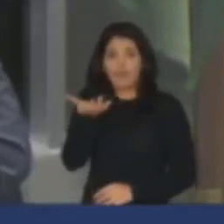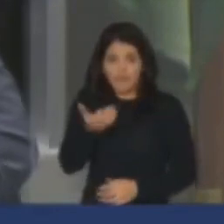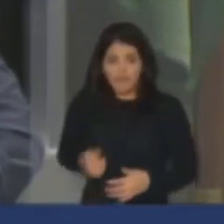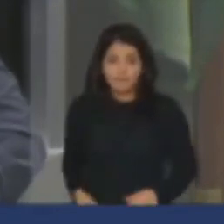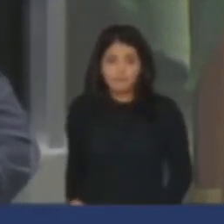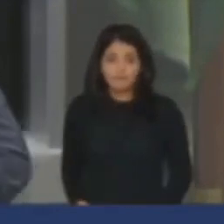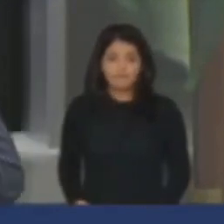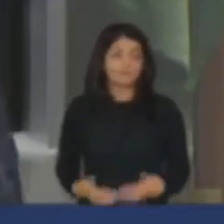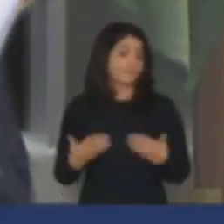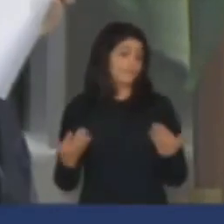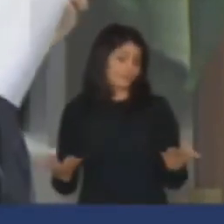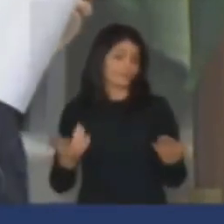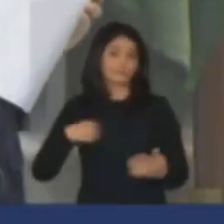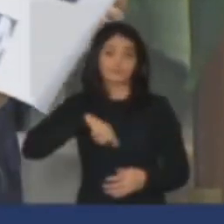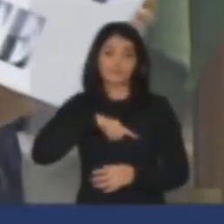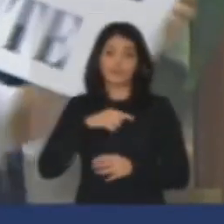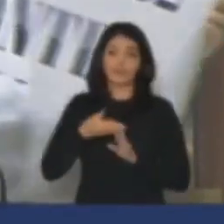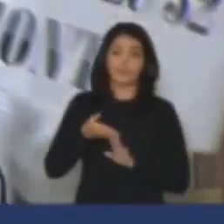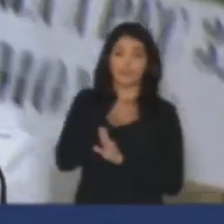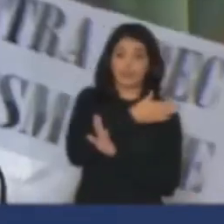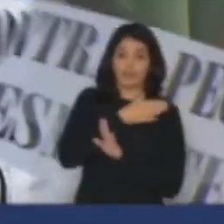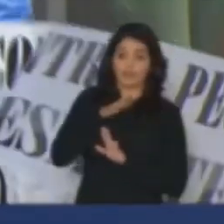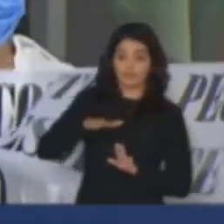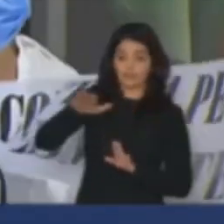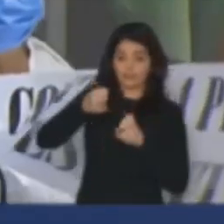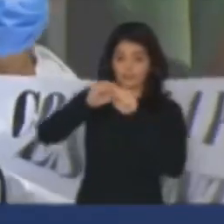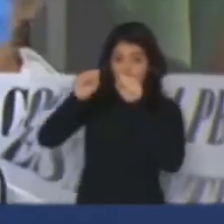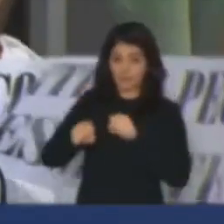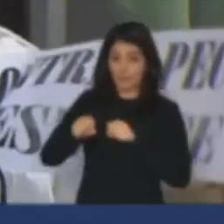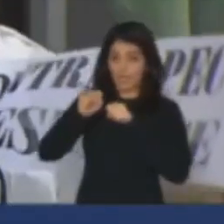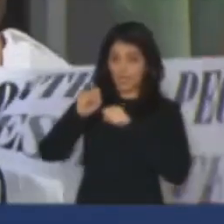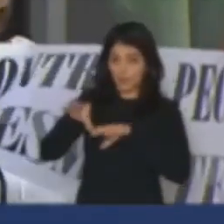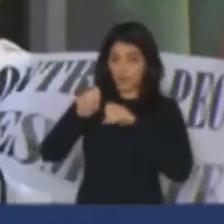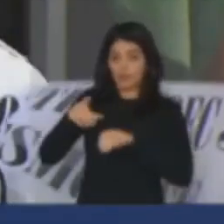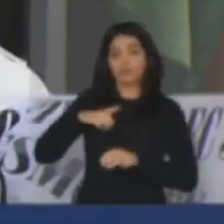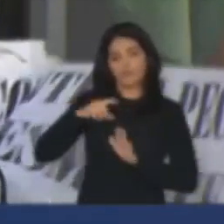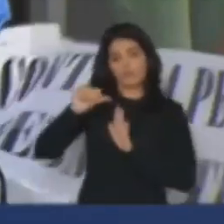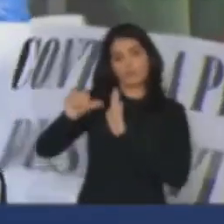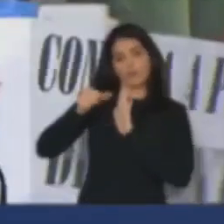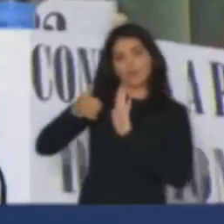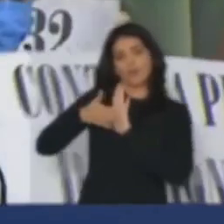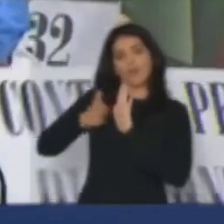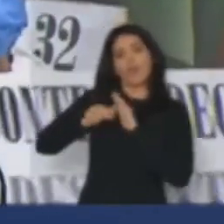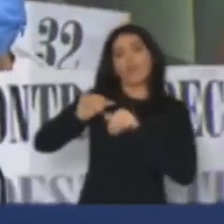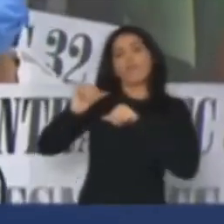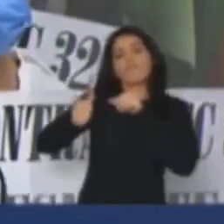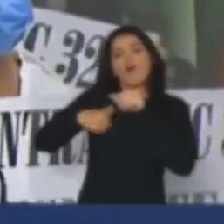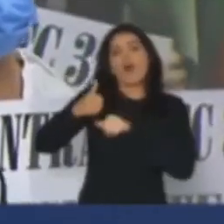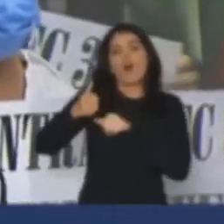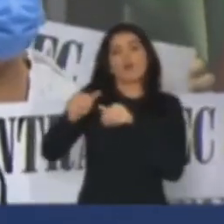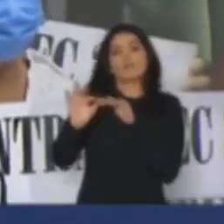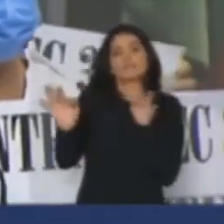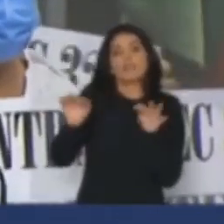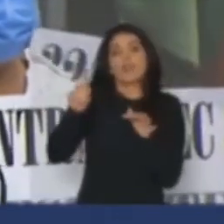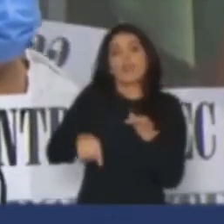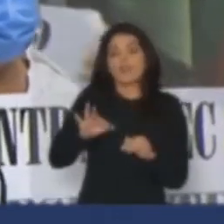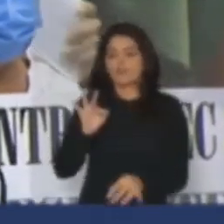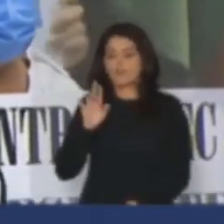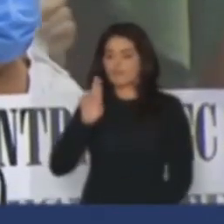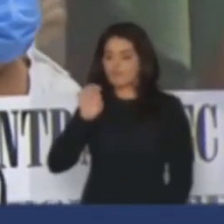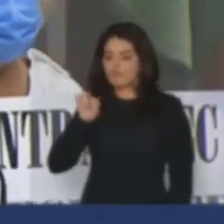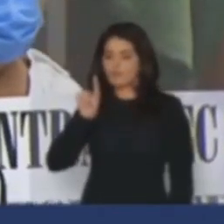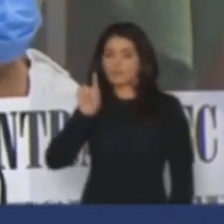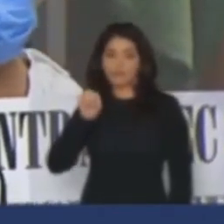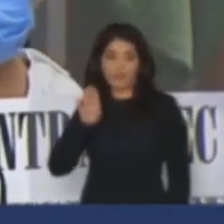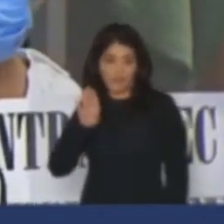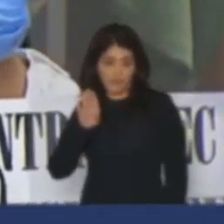Nós fizemos uma reforma no sistema educacional agora recente, conversava com a professora Dorinha, que foi a reforma do Fundeb,